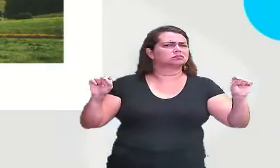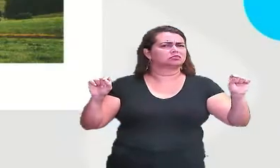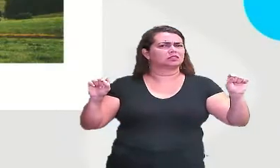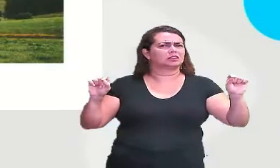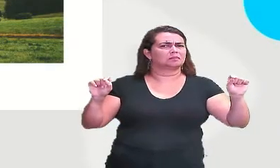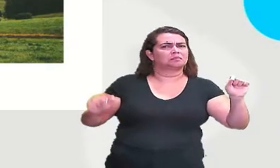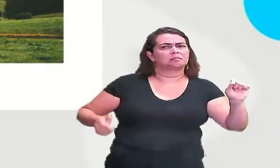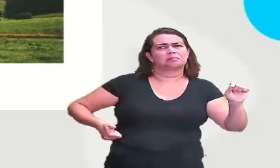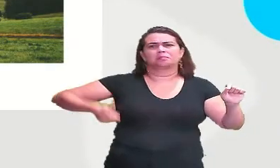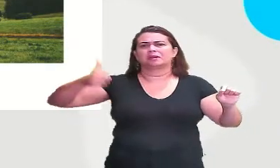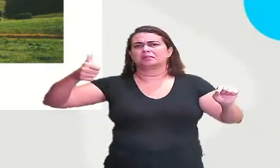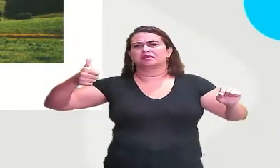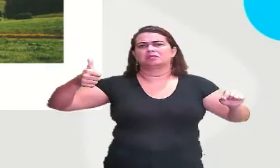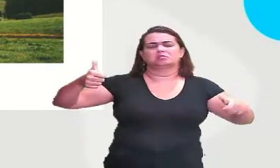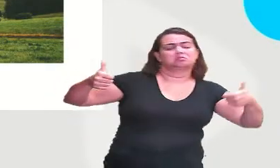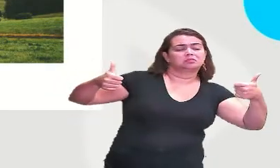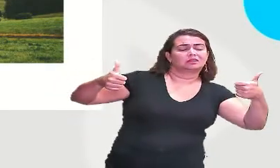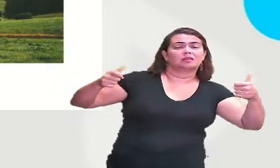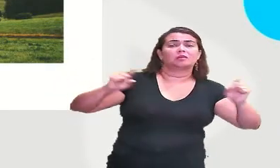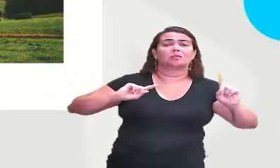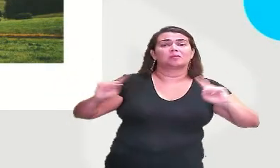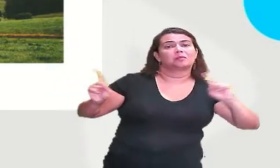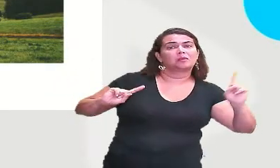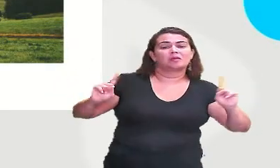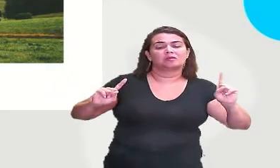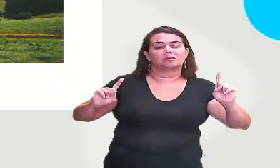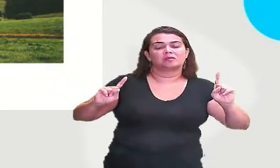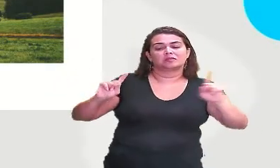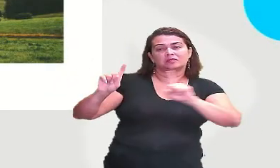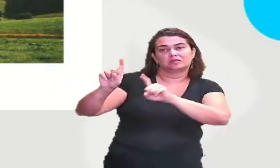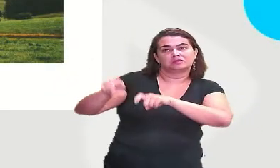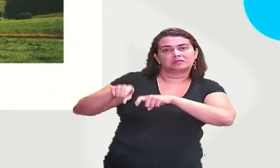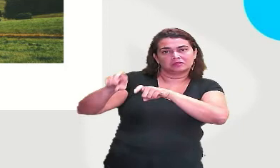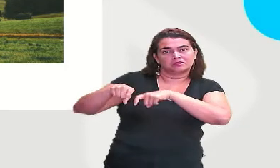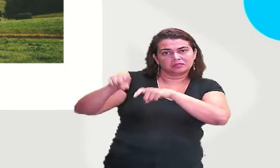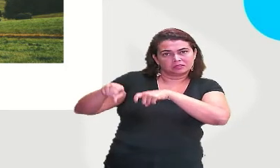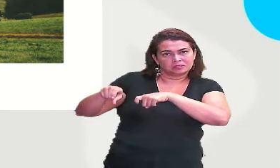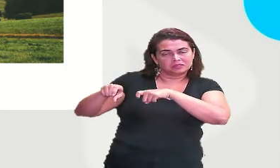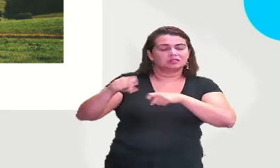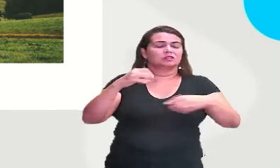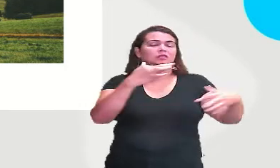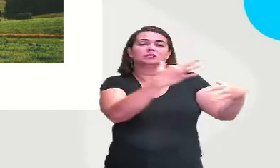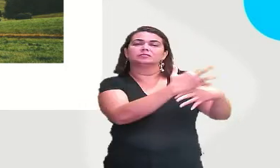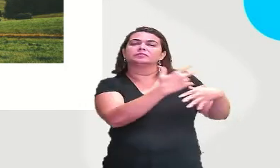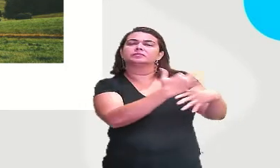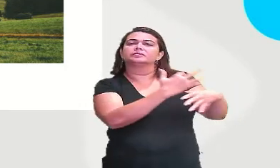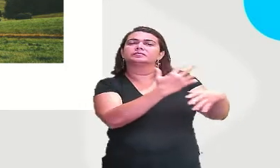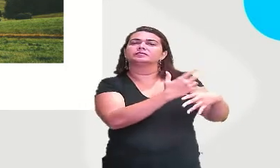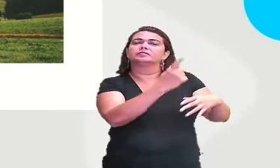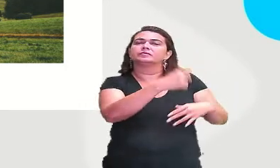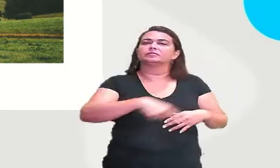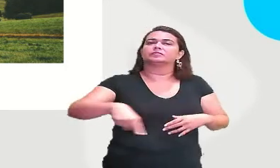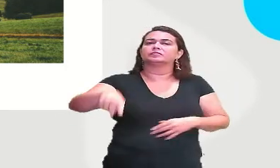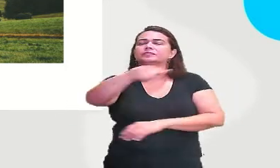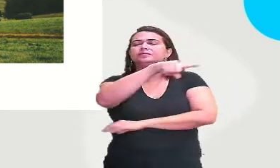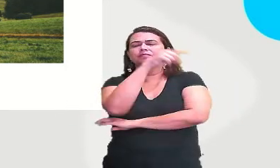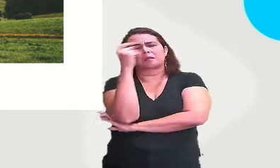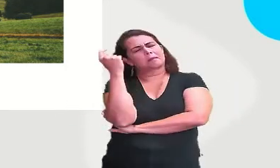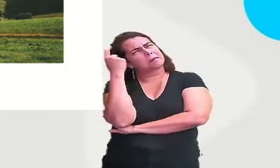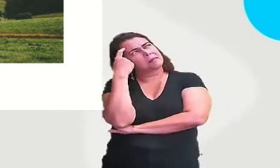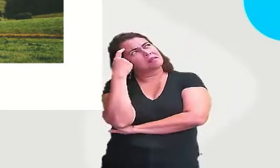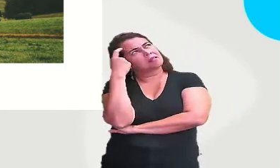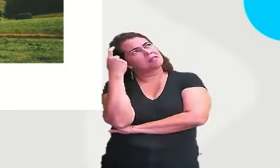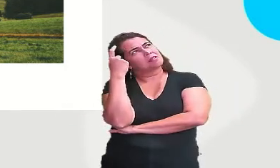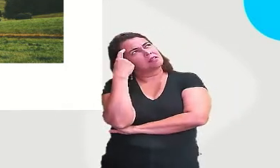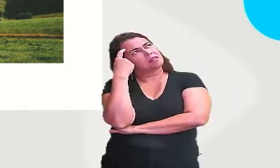veio primeiro? A zona rural ou a zona urbana? Questionamento para a gente pensar um pouquinho